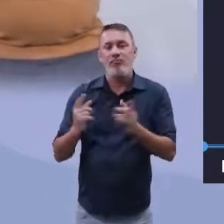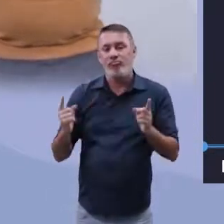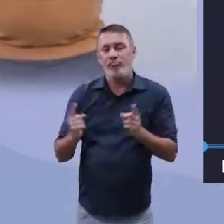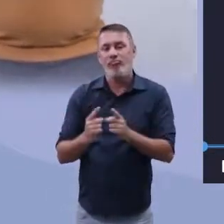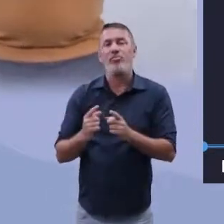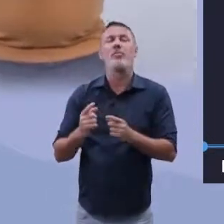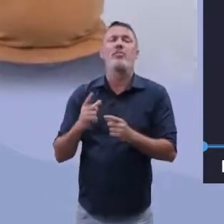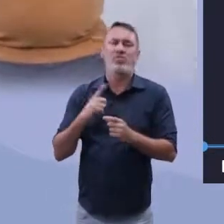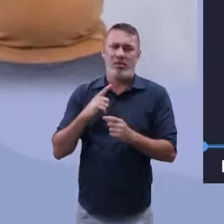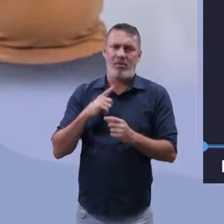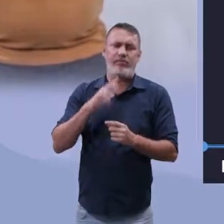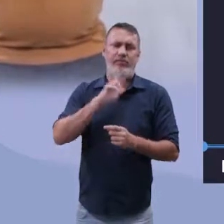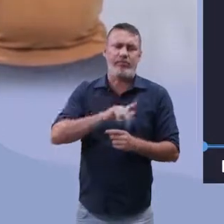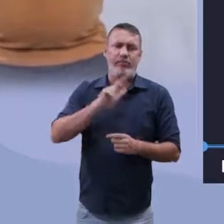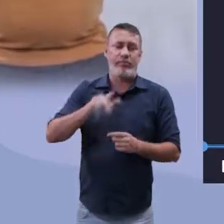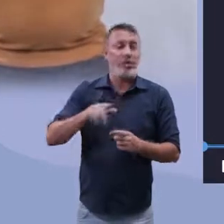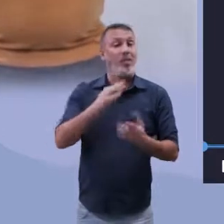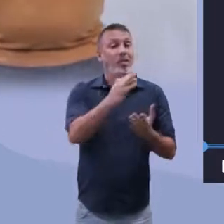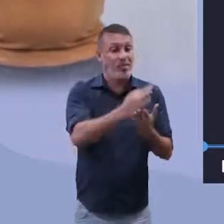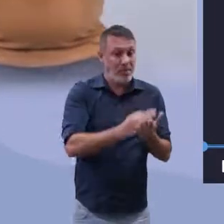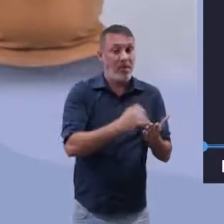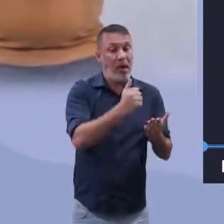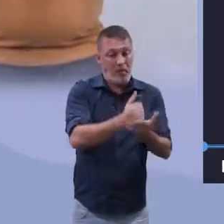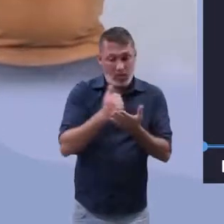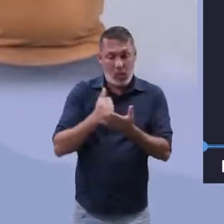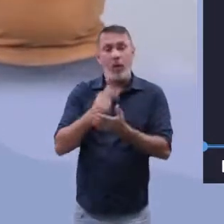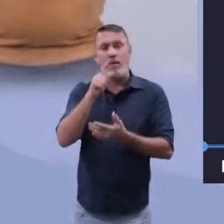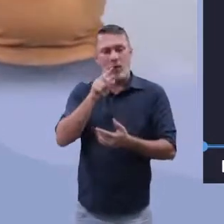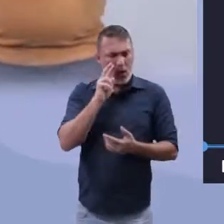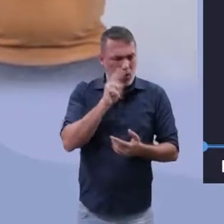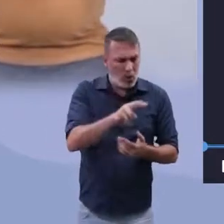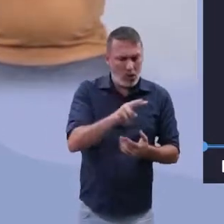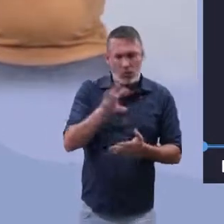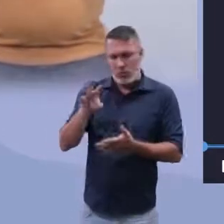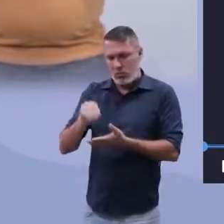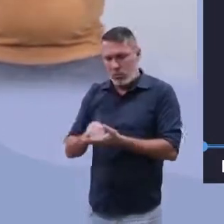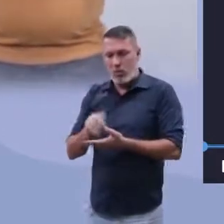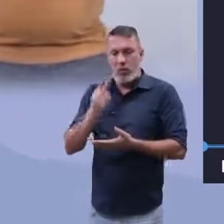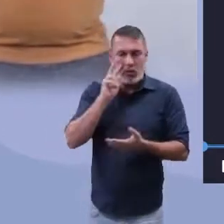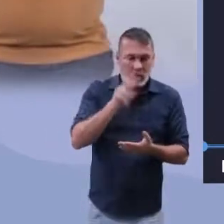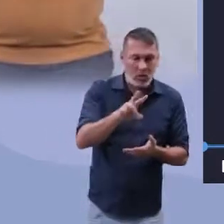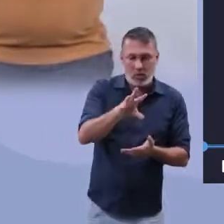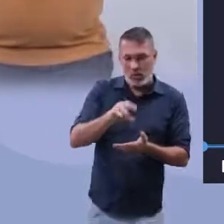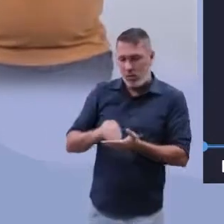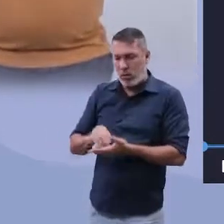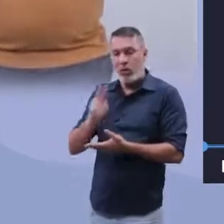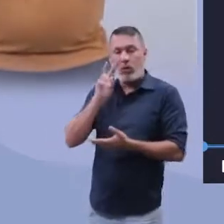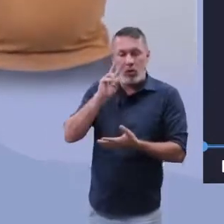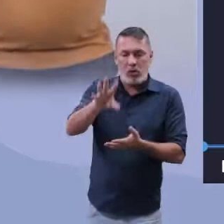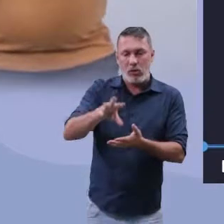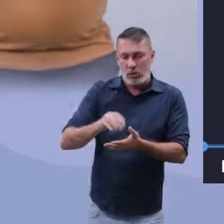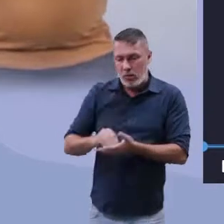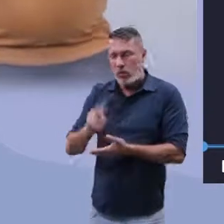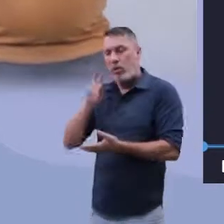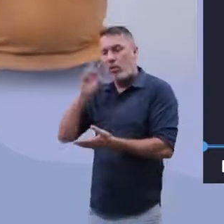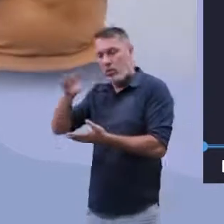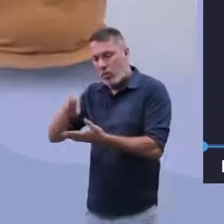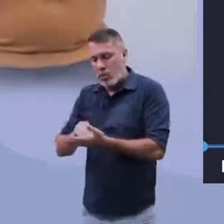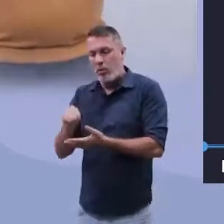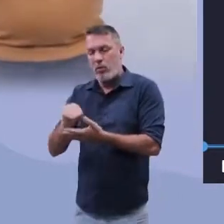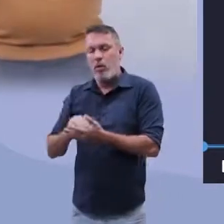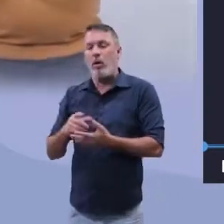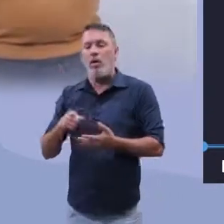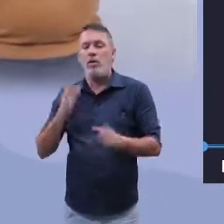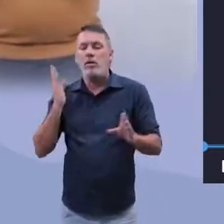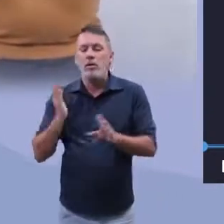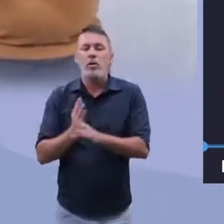todos esses elementos, todas essas ideias do texto de apoio, você precisa anotar ao lado e descobrir qual